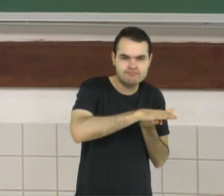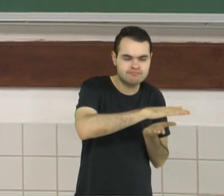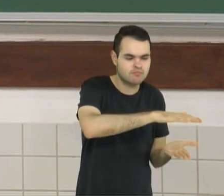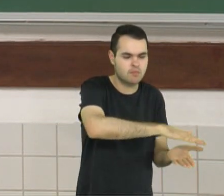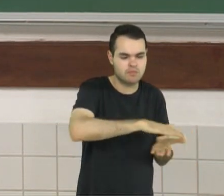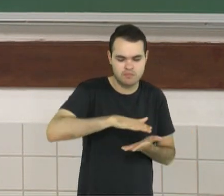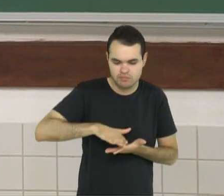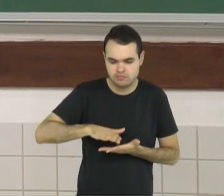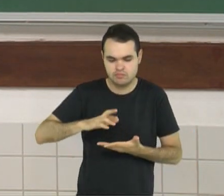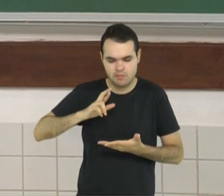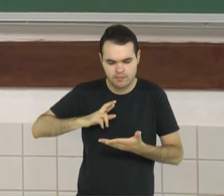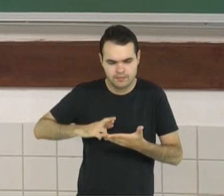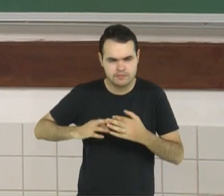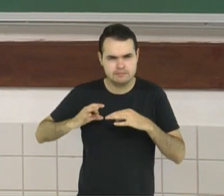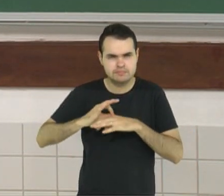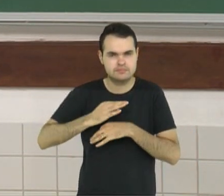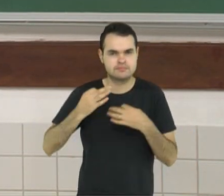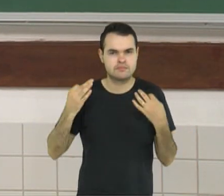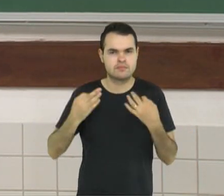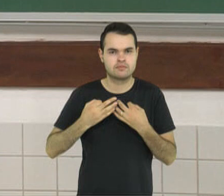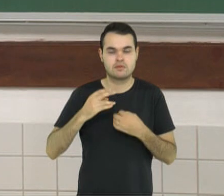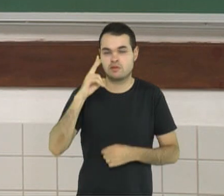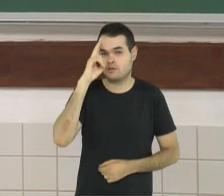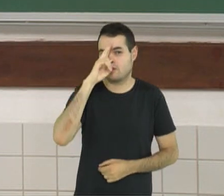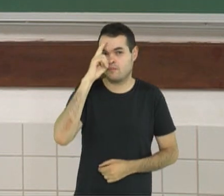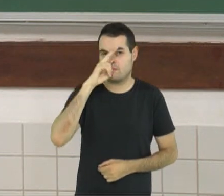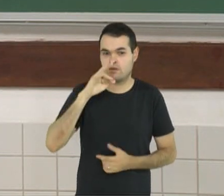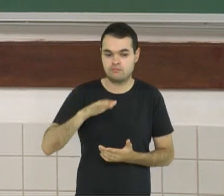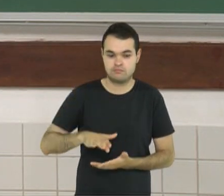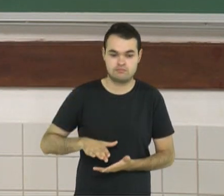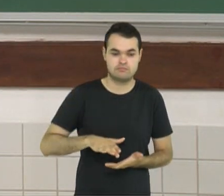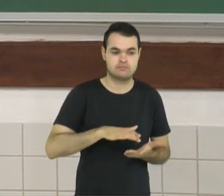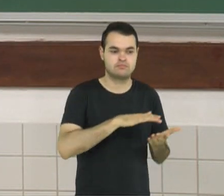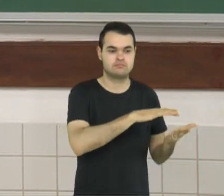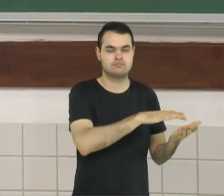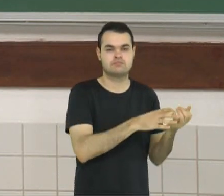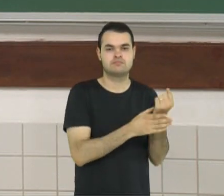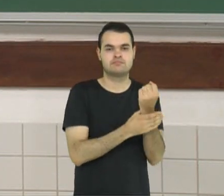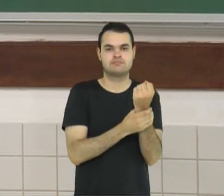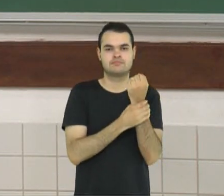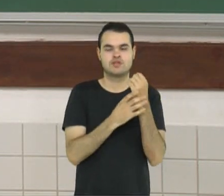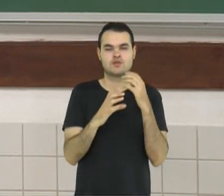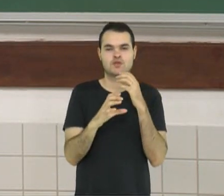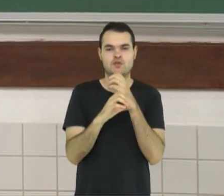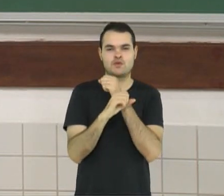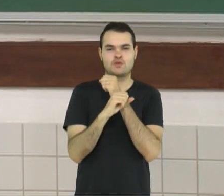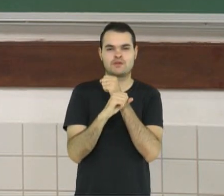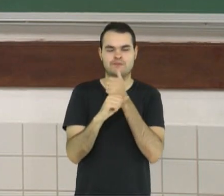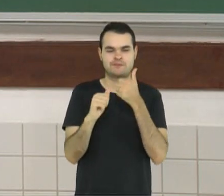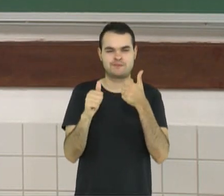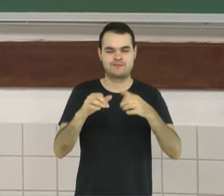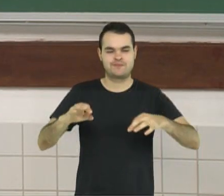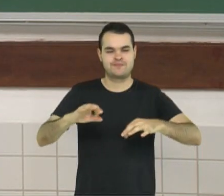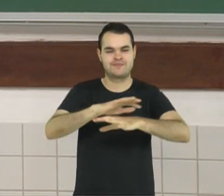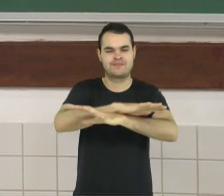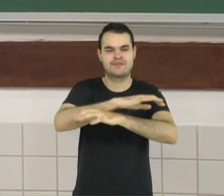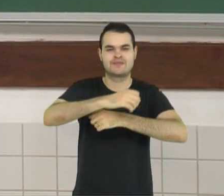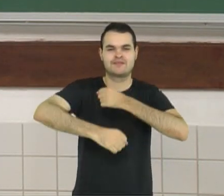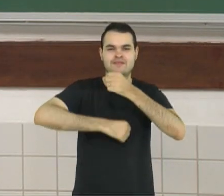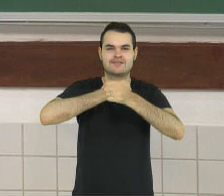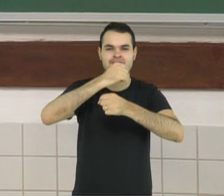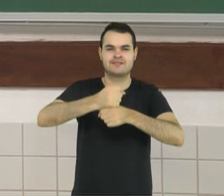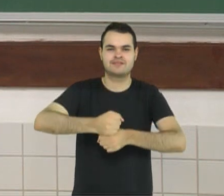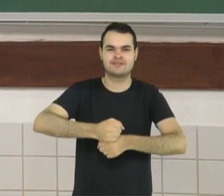muita dedicação e lembre-se de devolvê-las para você garantir aí uma notinha para terminar o ano com o